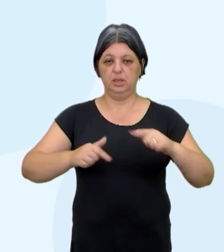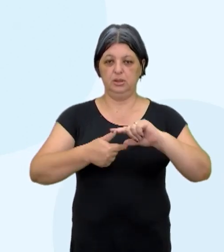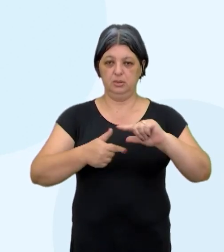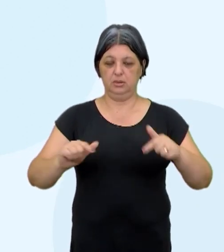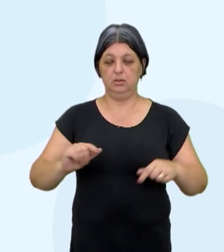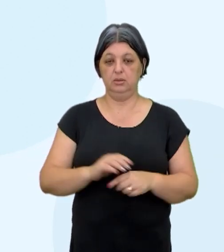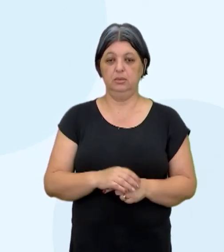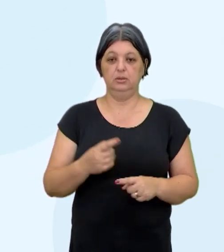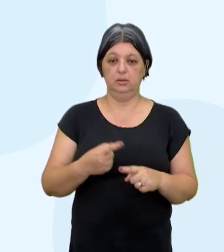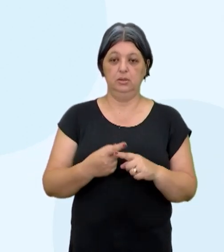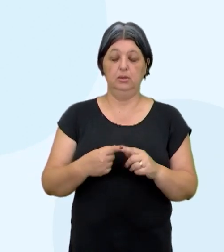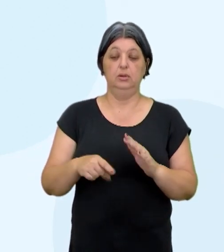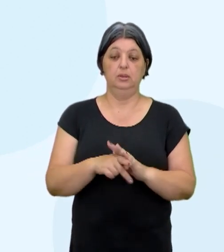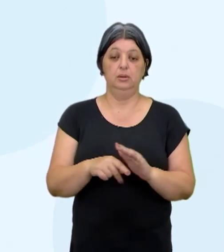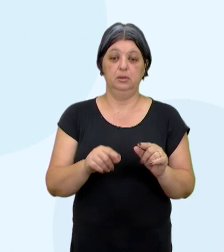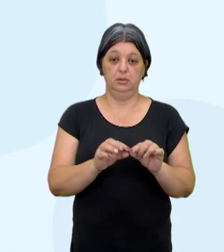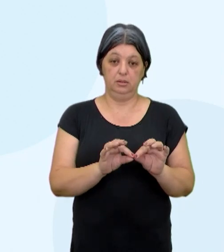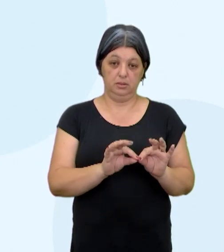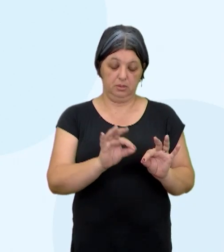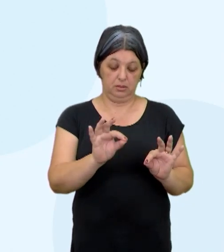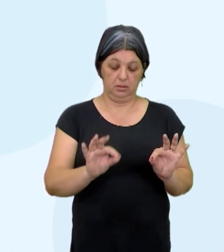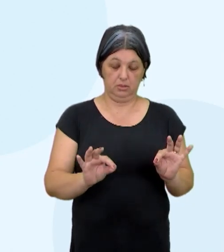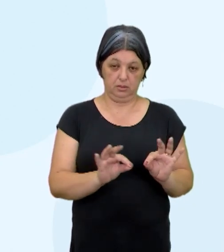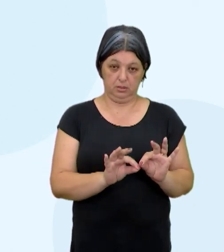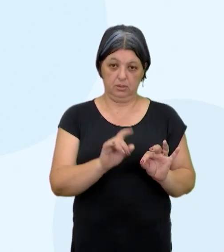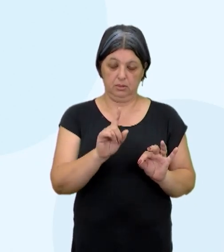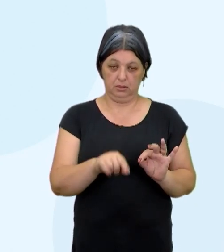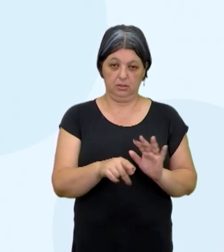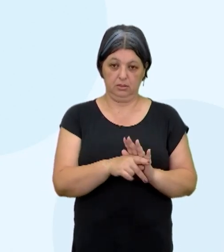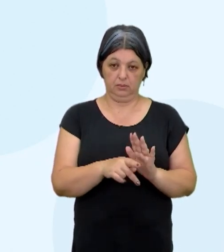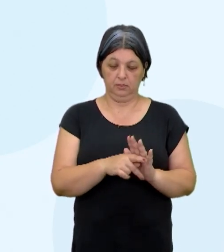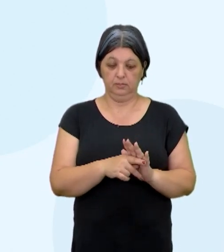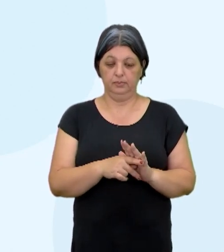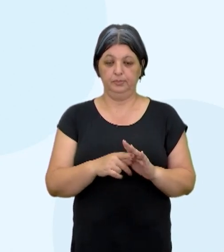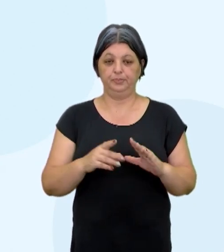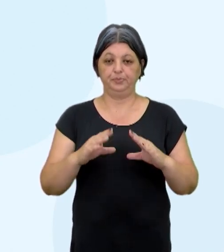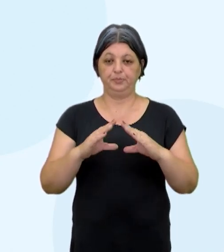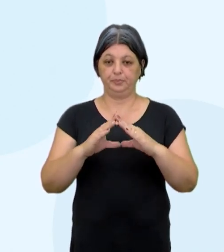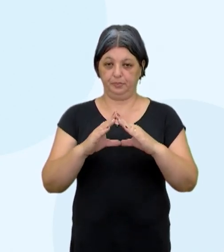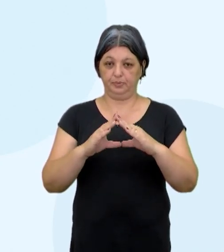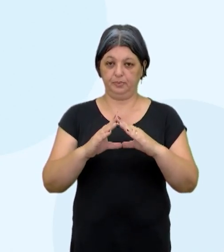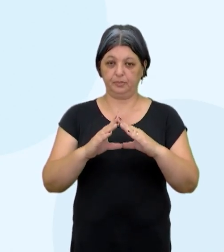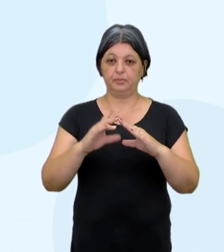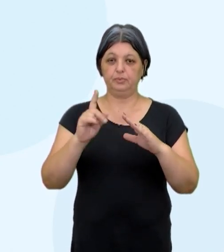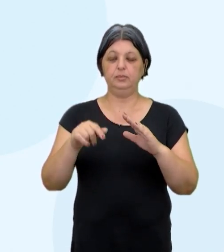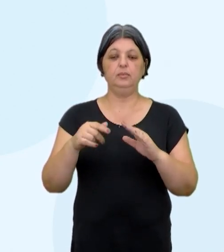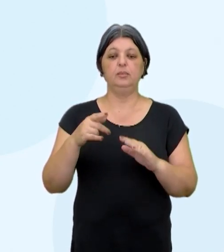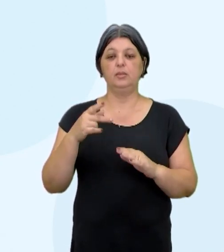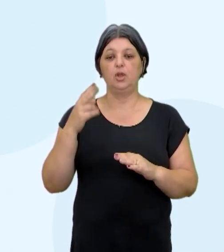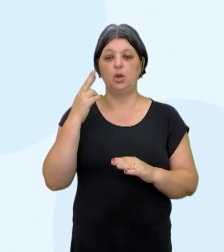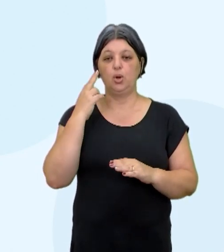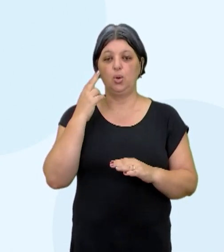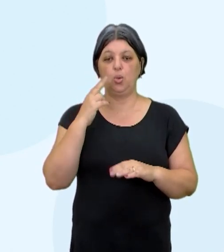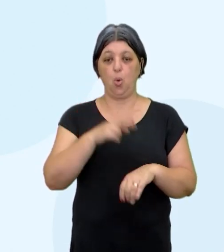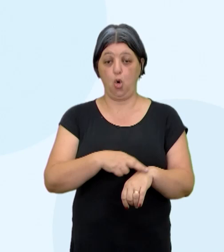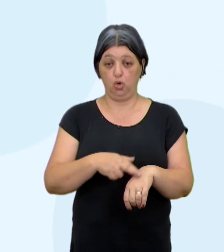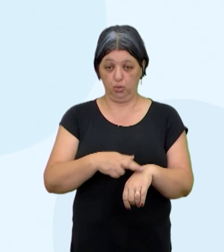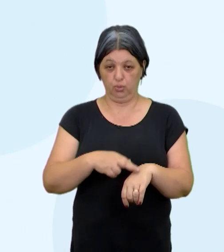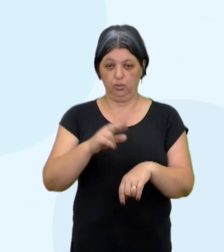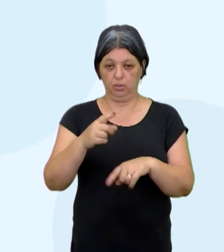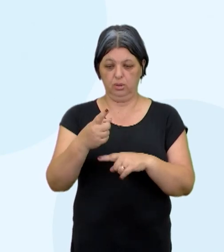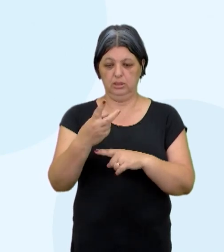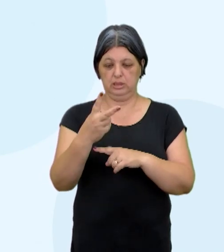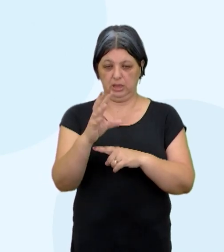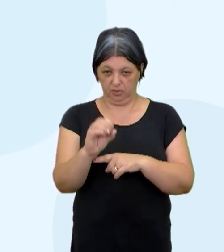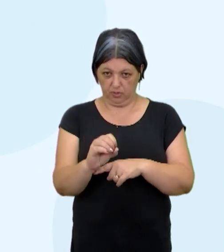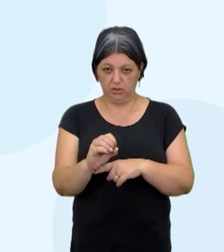triângulo equilátero, embaixo um hexágono e à esquerda um triângulo equilátero. Quando a gente fala do hexágono, que é o de roxo, o ângulo interno é 120.